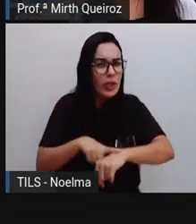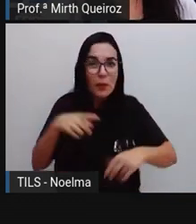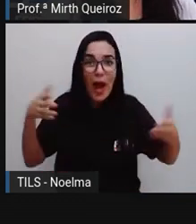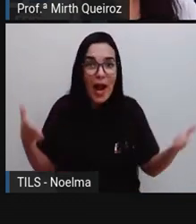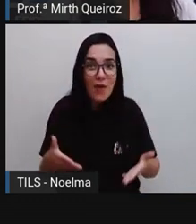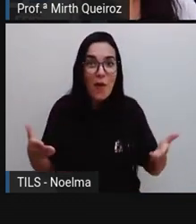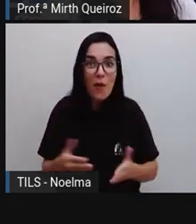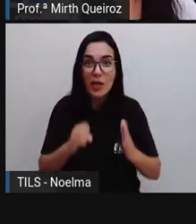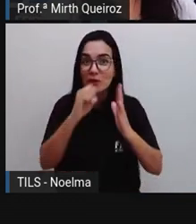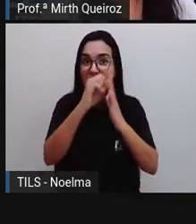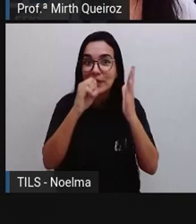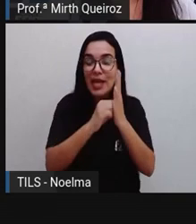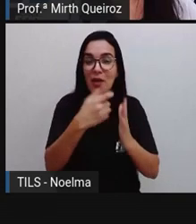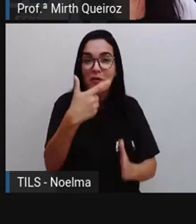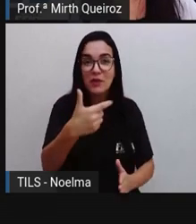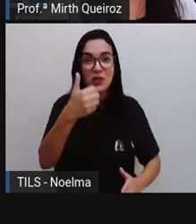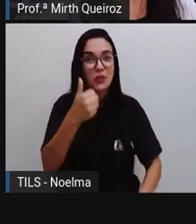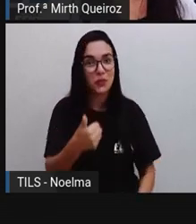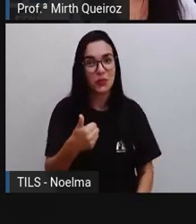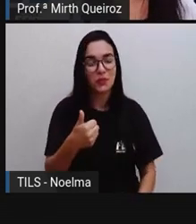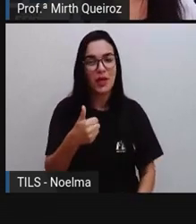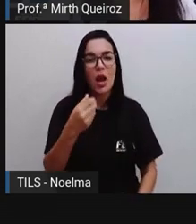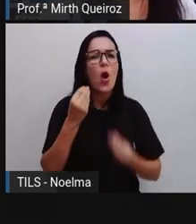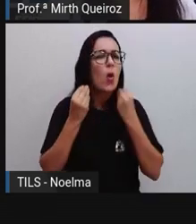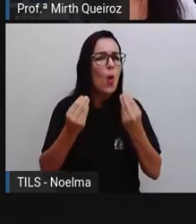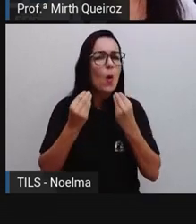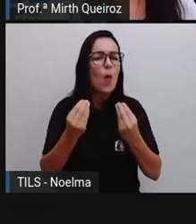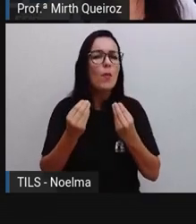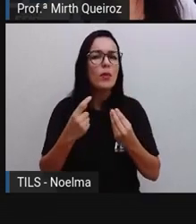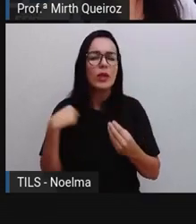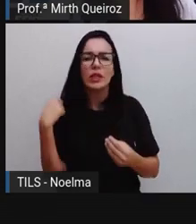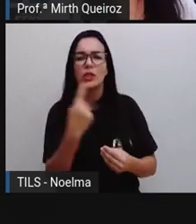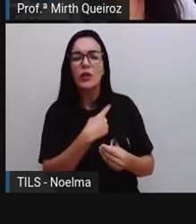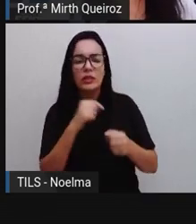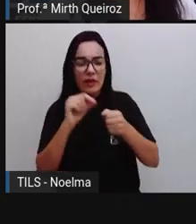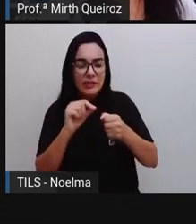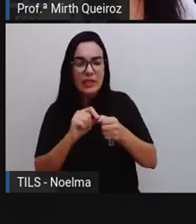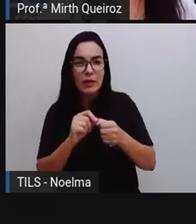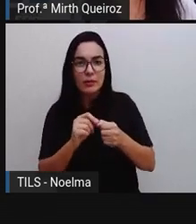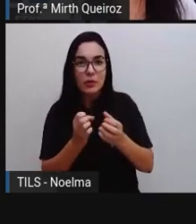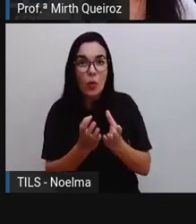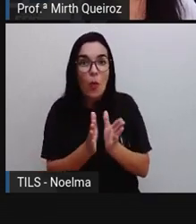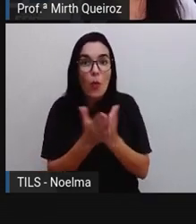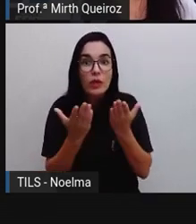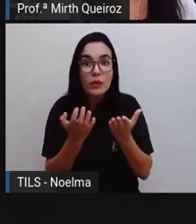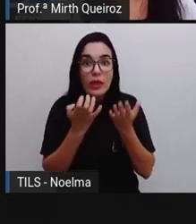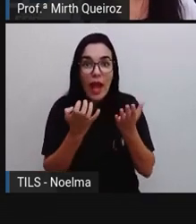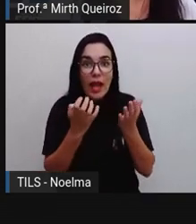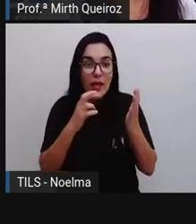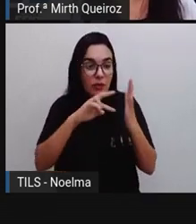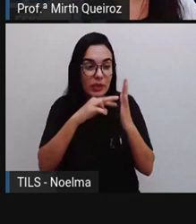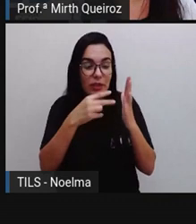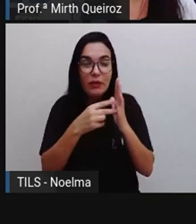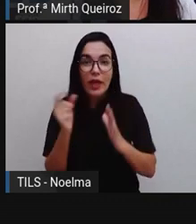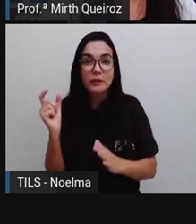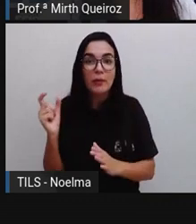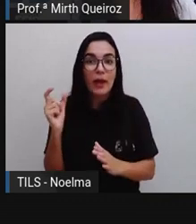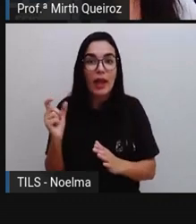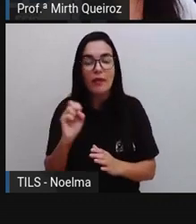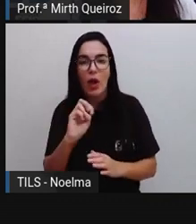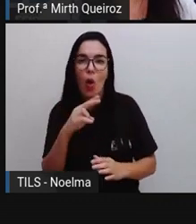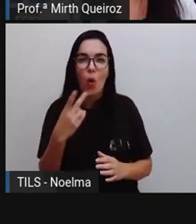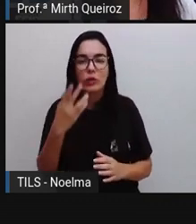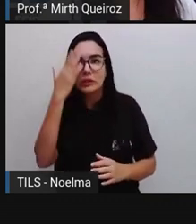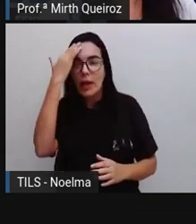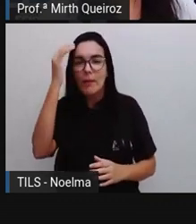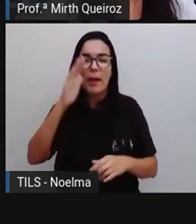em pleno século XXI, como é que a gente faz quando a gente quer saber o significado de uma palavra ou quando a gente quer saber mais sobre o uso